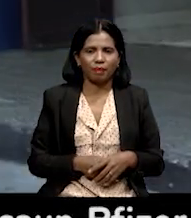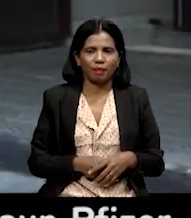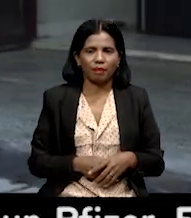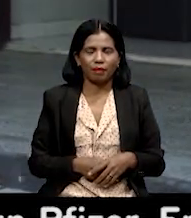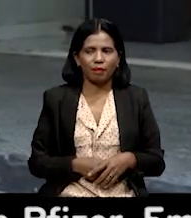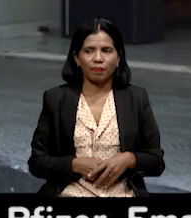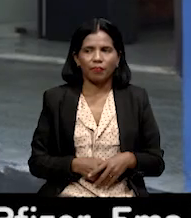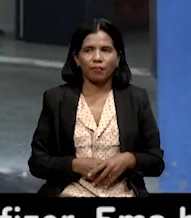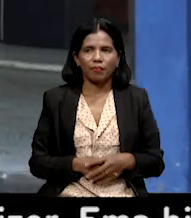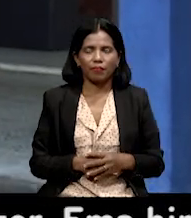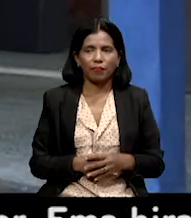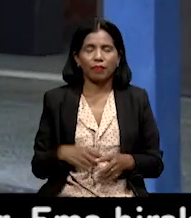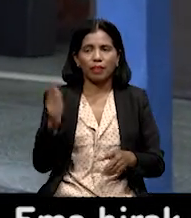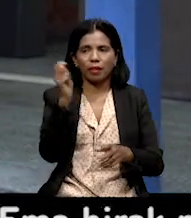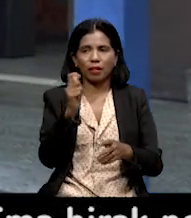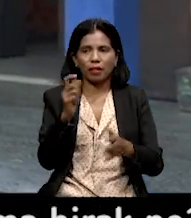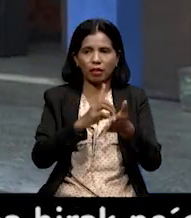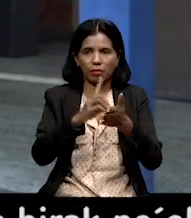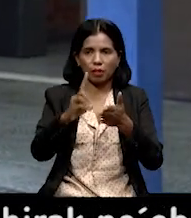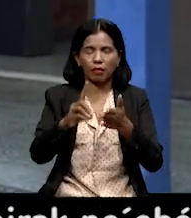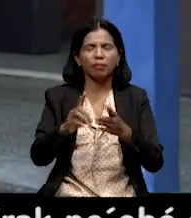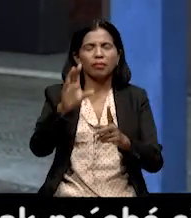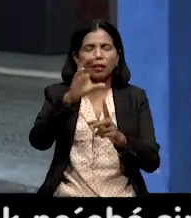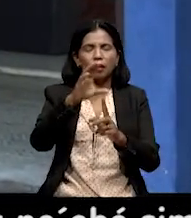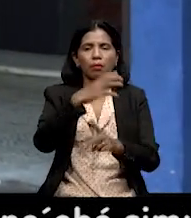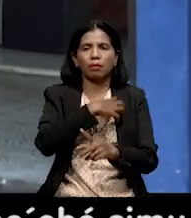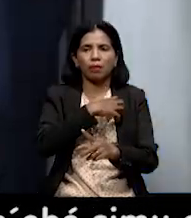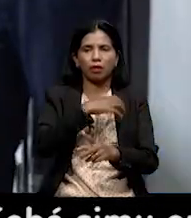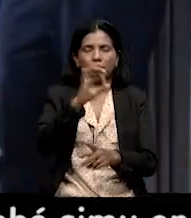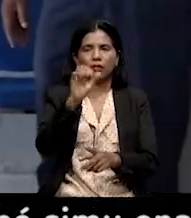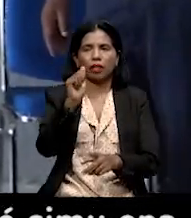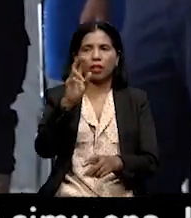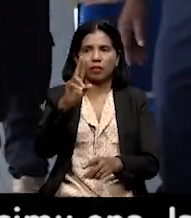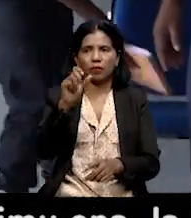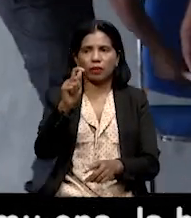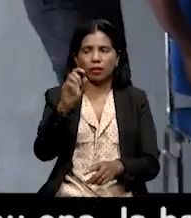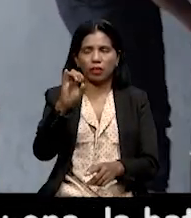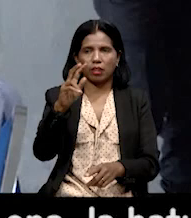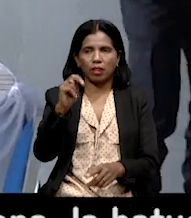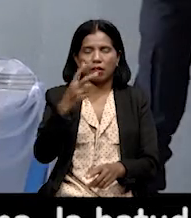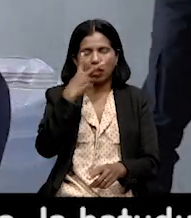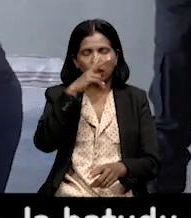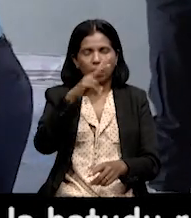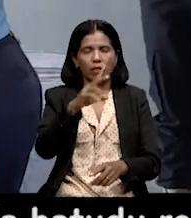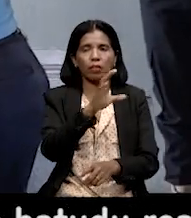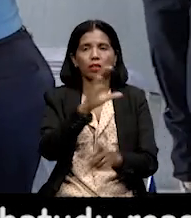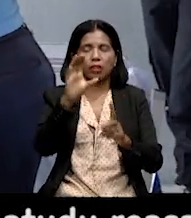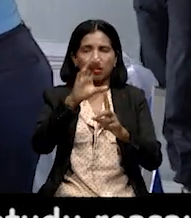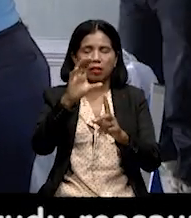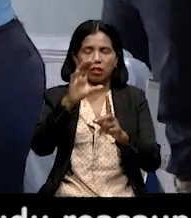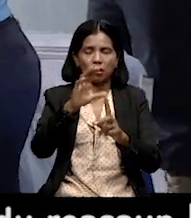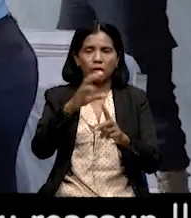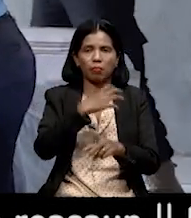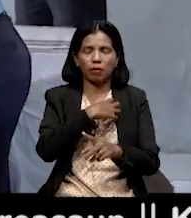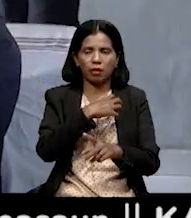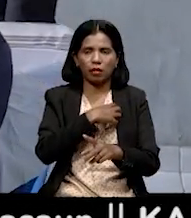E a terça semana, né, comandante-geral PNTL, comissário Faustino da Costa, acompanha o comandante operacional nacional PNTL,